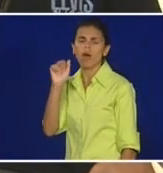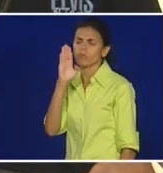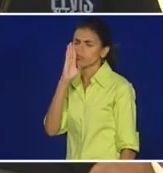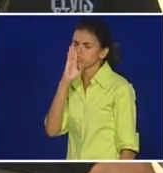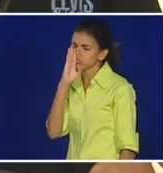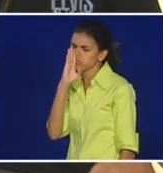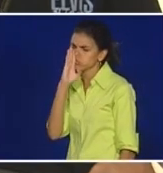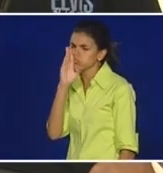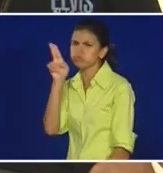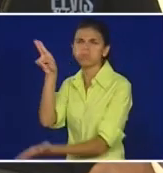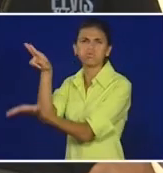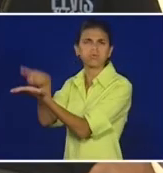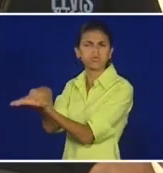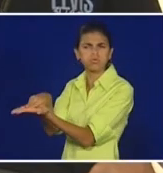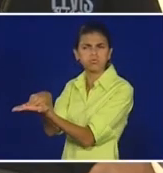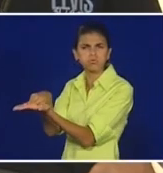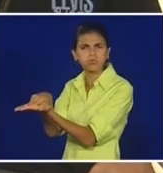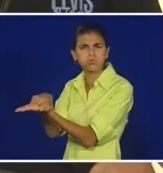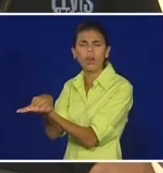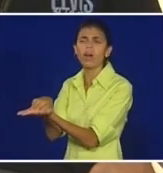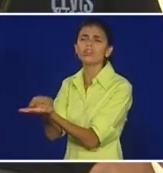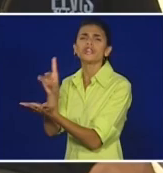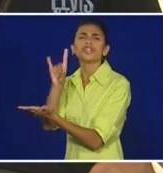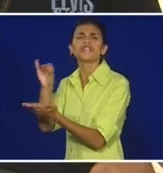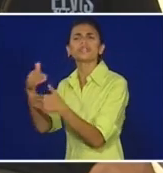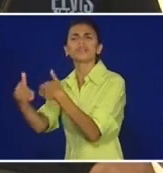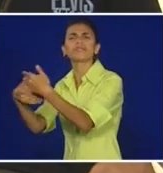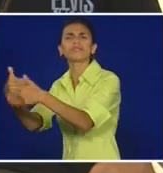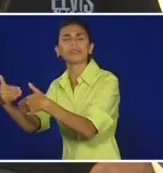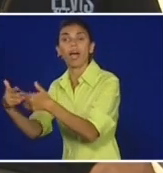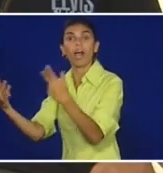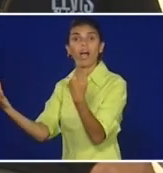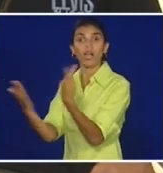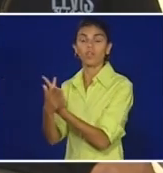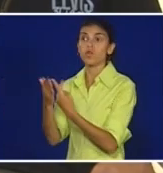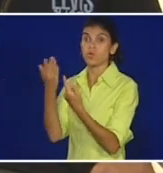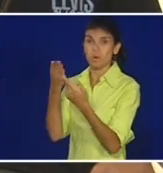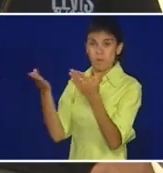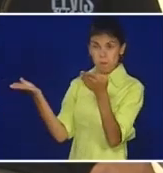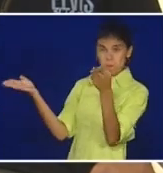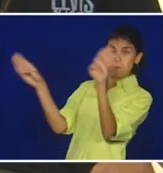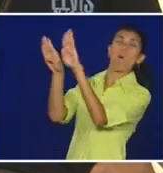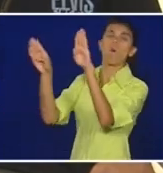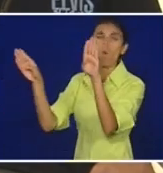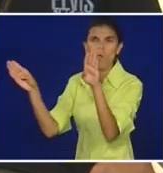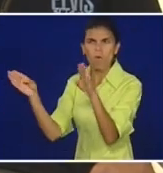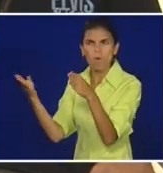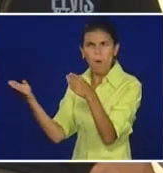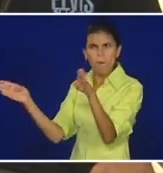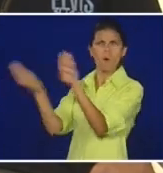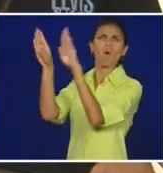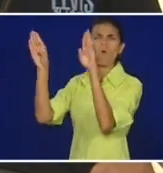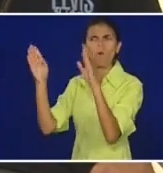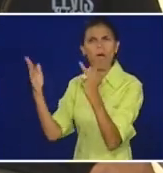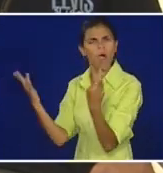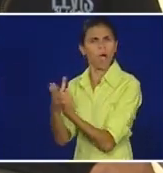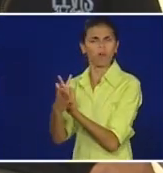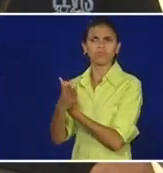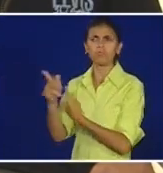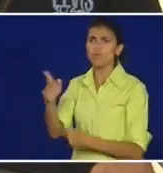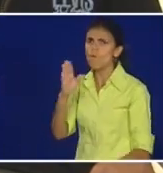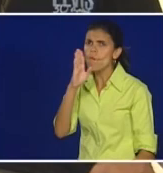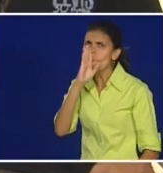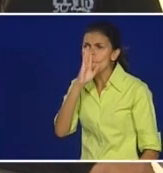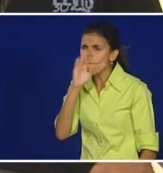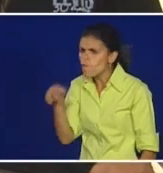coma, num episódio lá, a porta do quarto do hospital bateu. O vento bateu a porta do hospital e ele não reagiu.